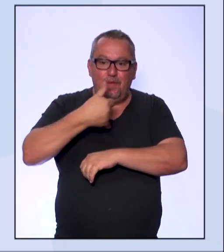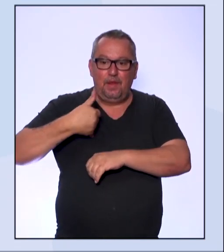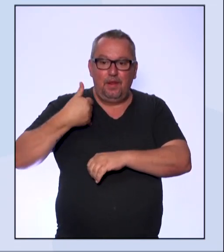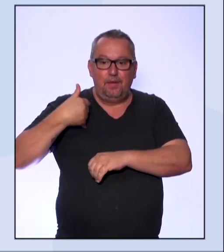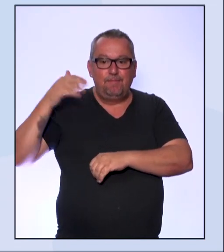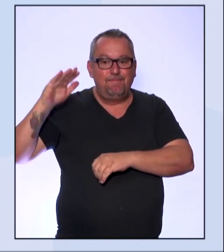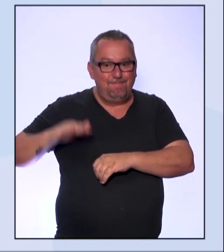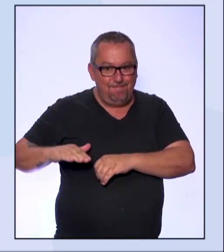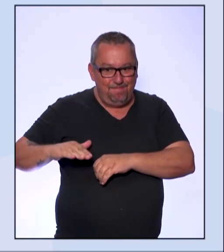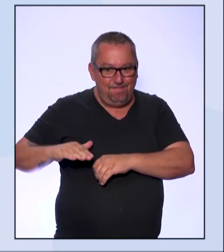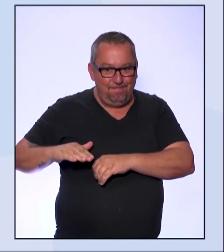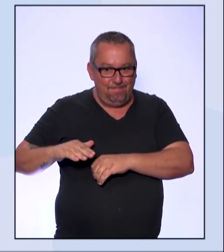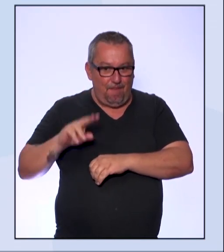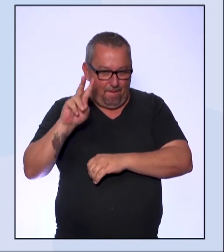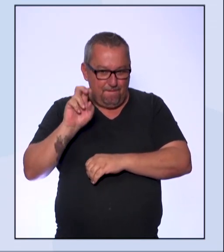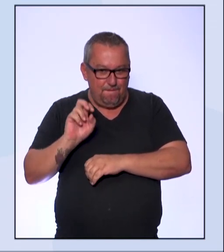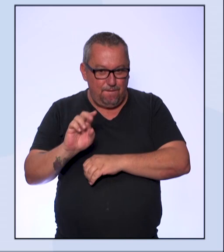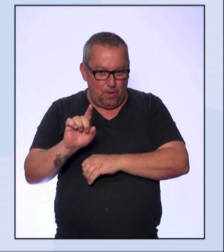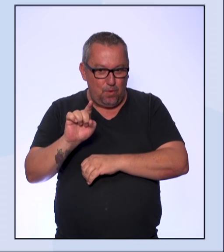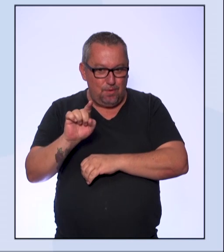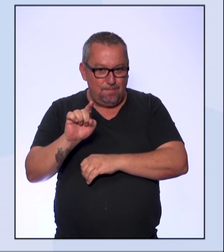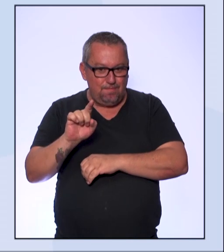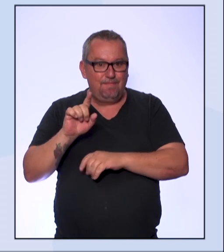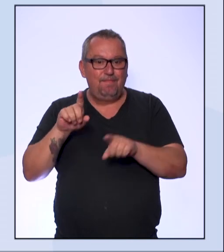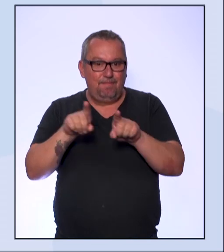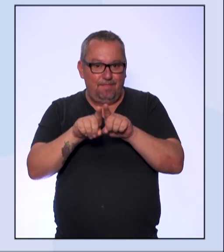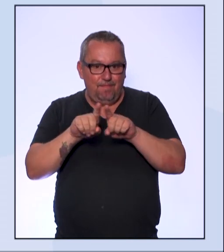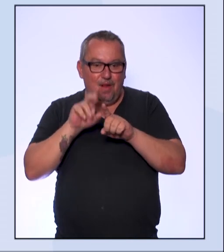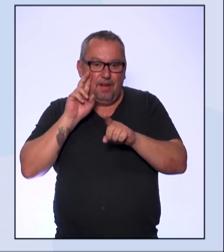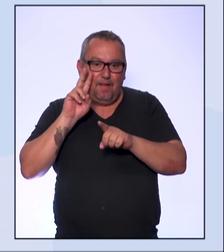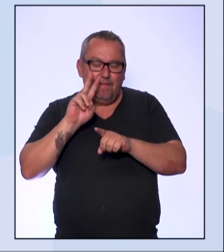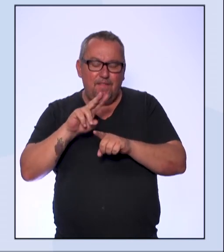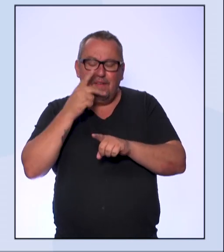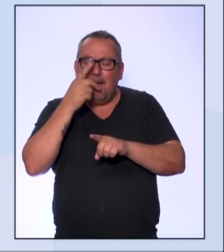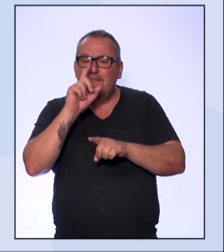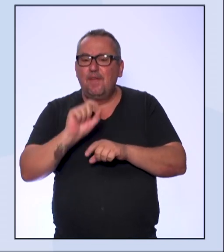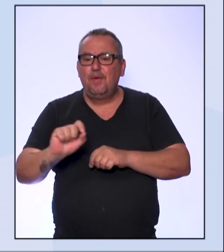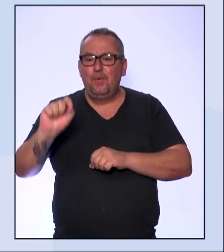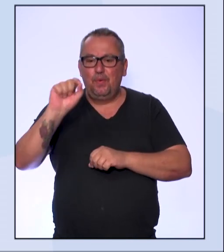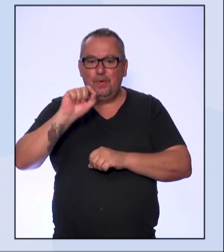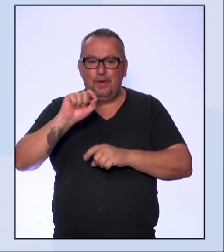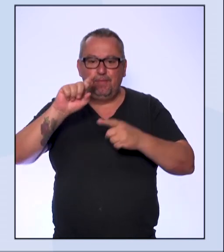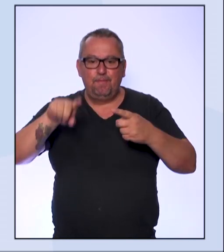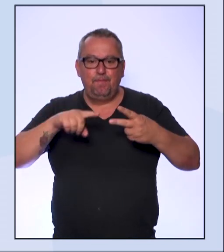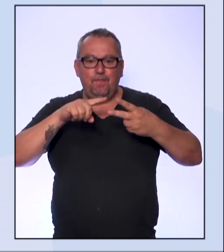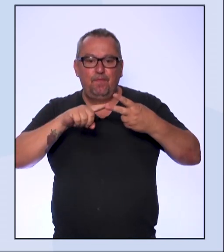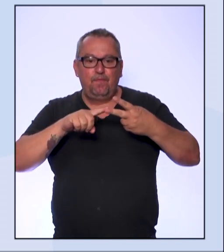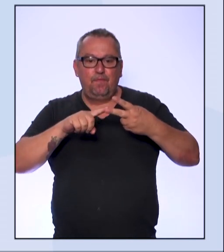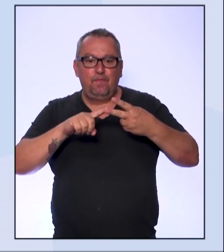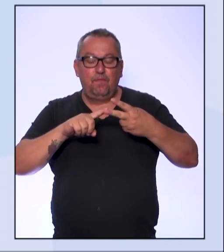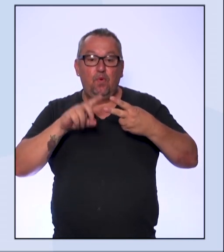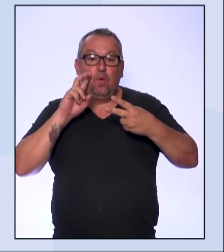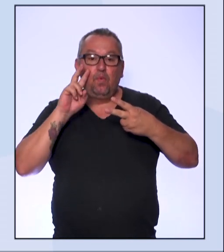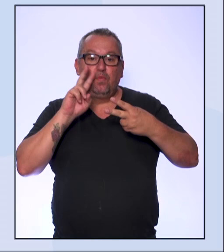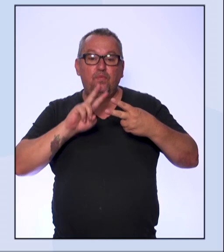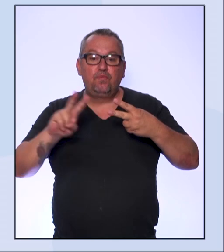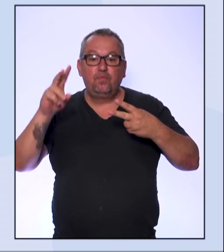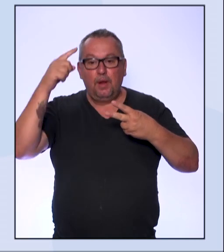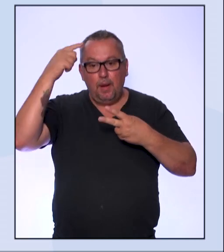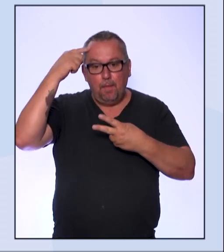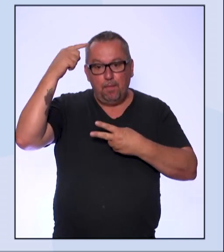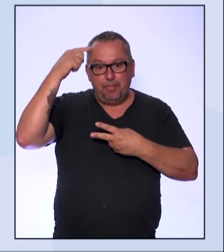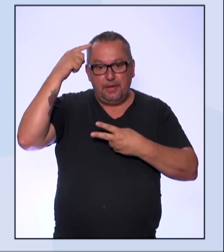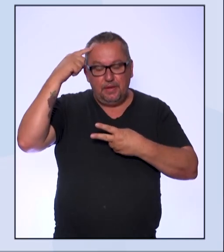menores de idade? Então, o que ela diz a respeito disso? E qual é o ponto de vista da autora a respeito